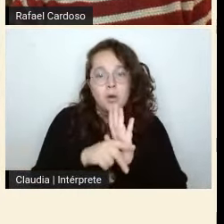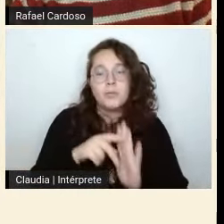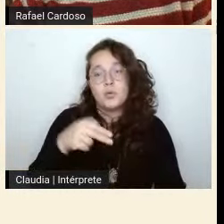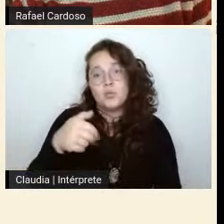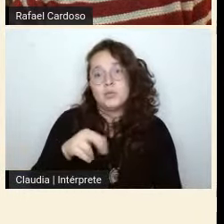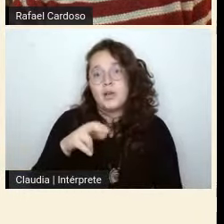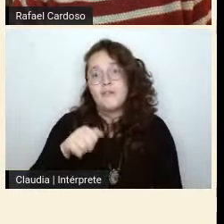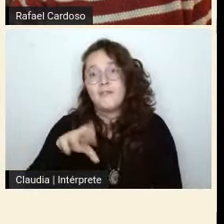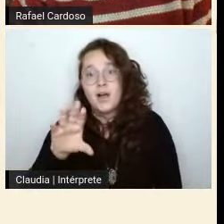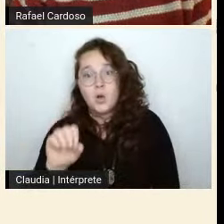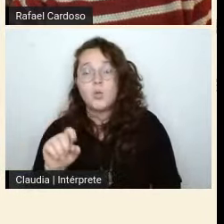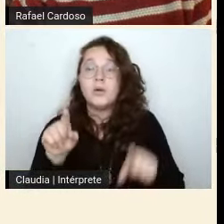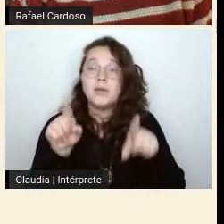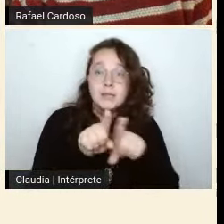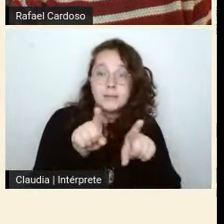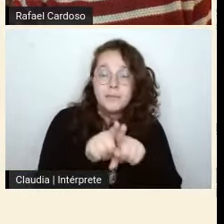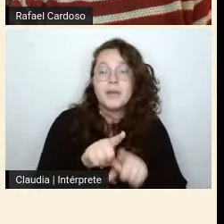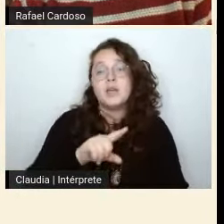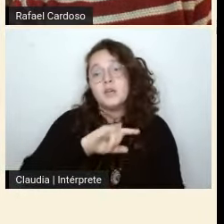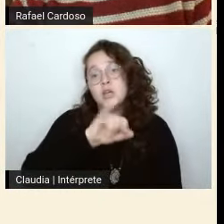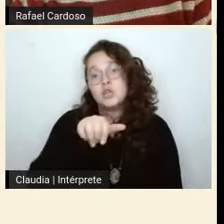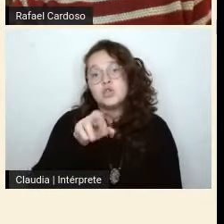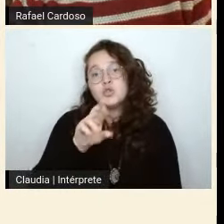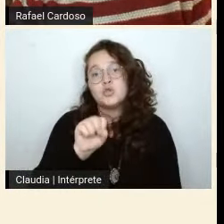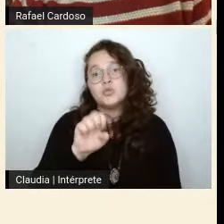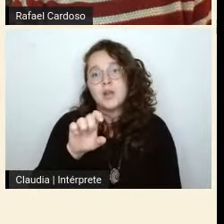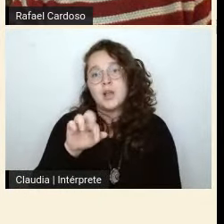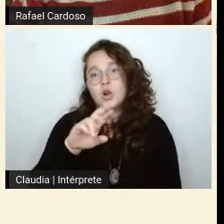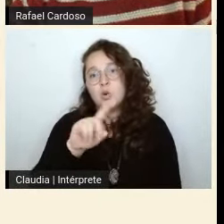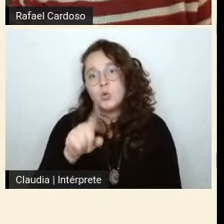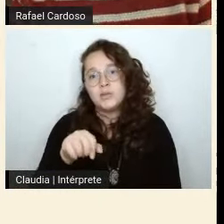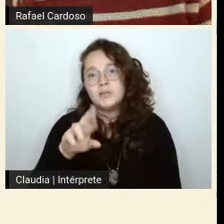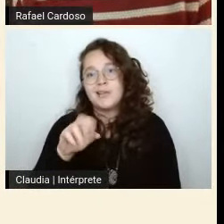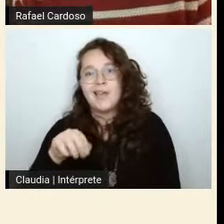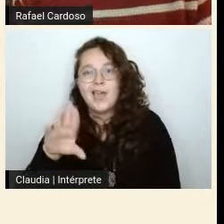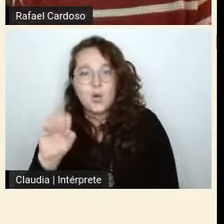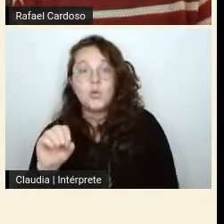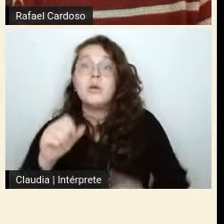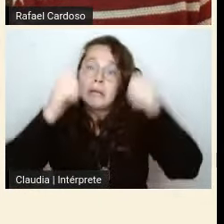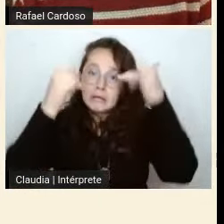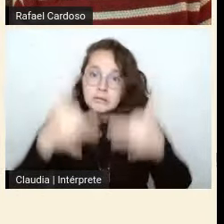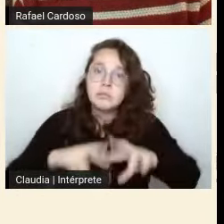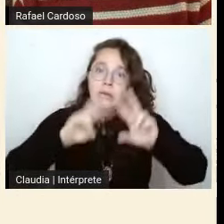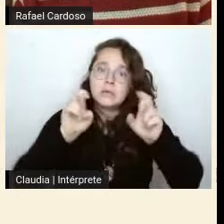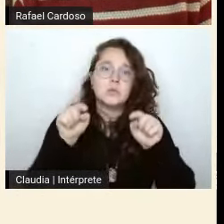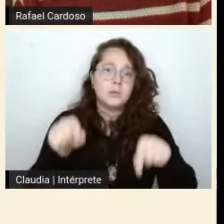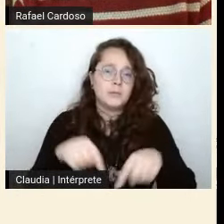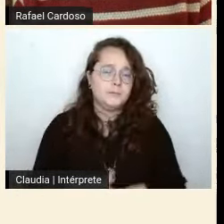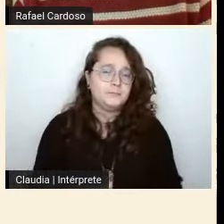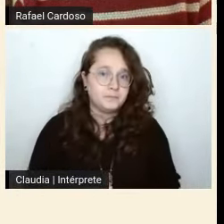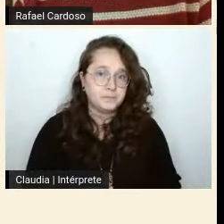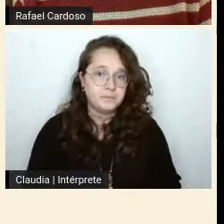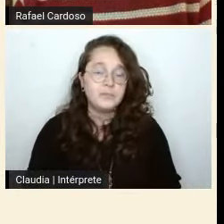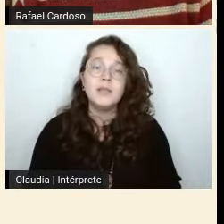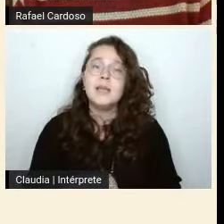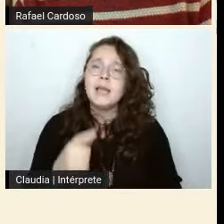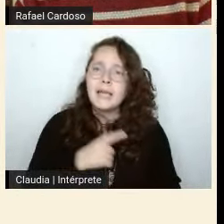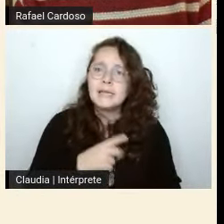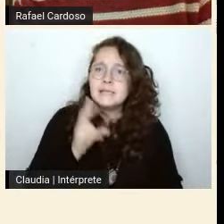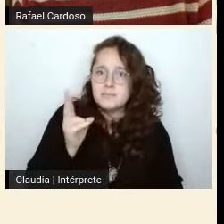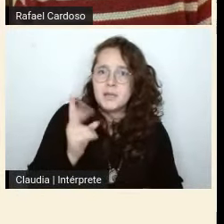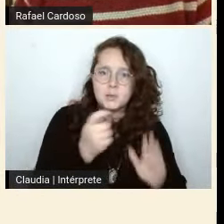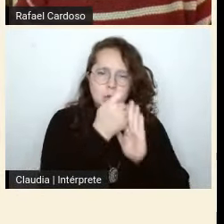sobre Gilberto Freire, contra ambos dos quais se insurge. O texto de Navarra argumenta